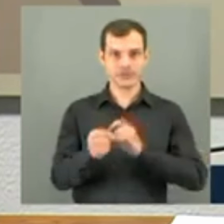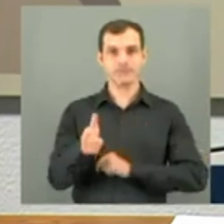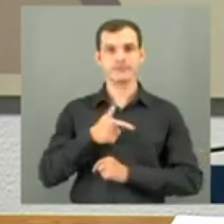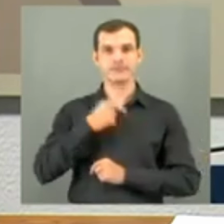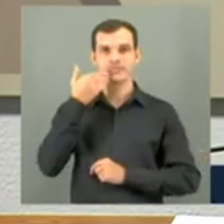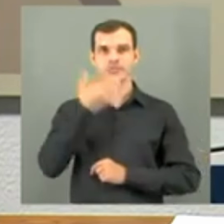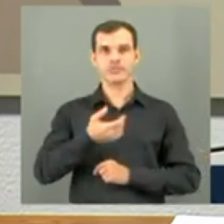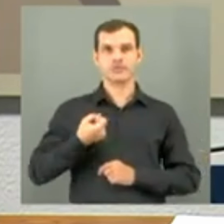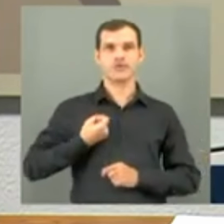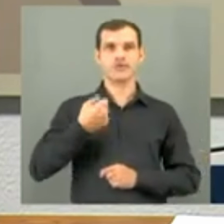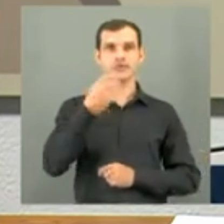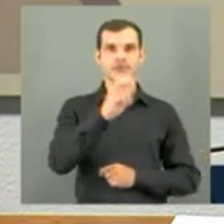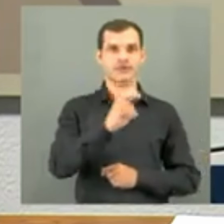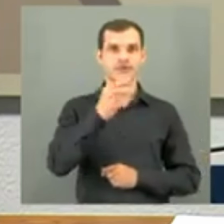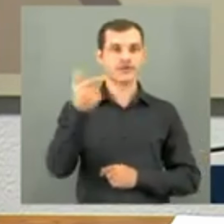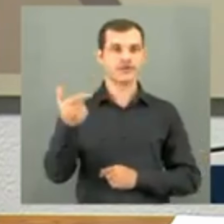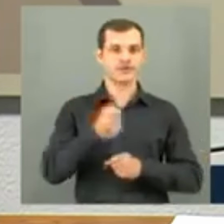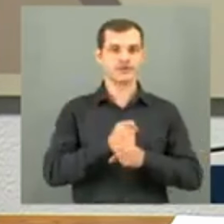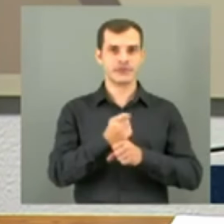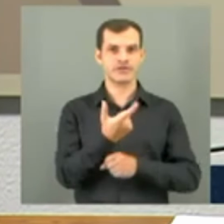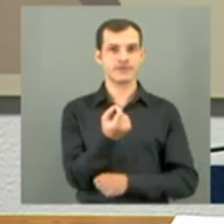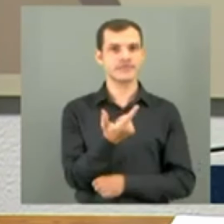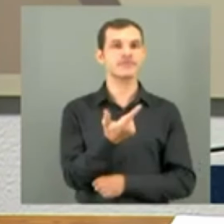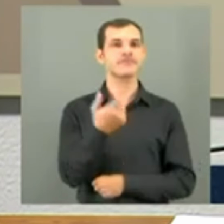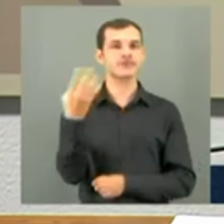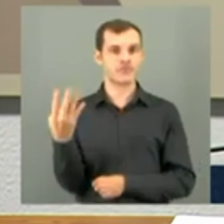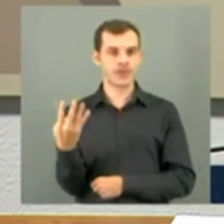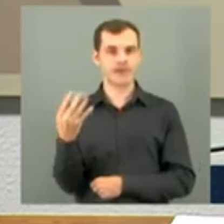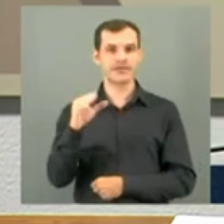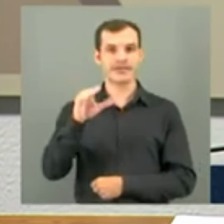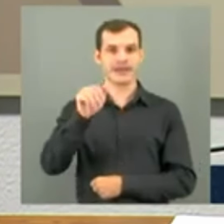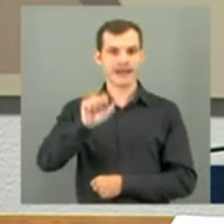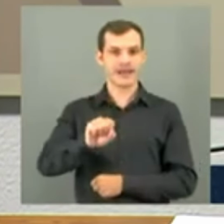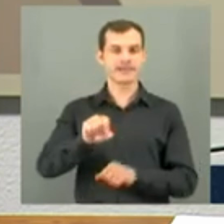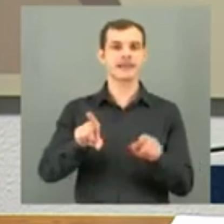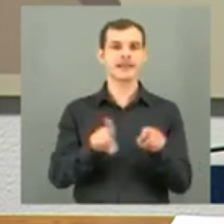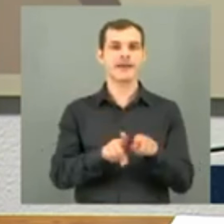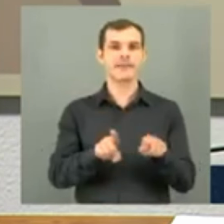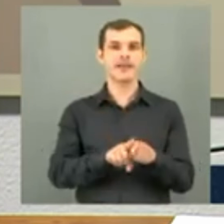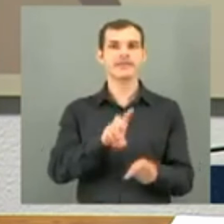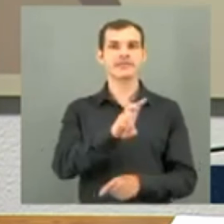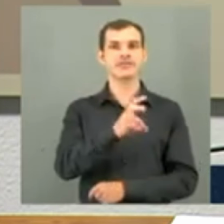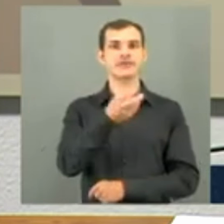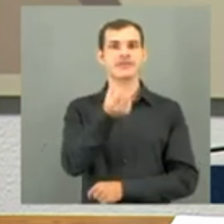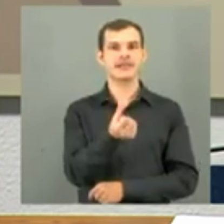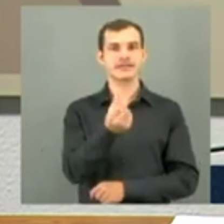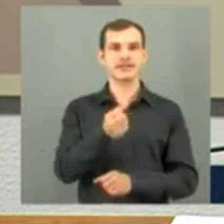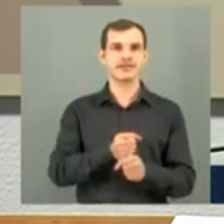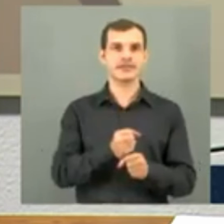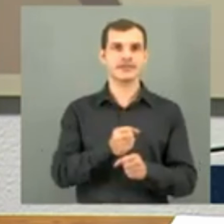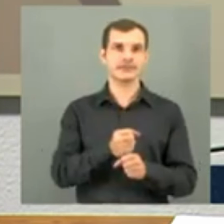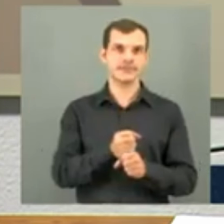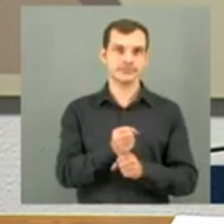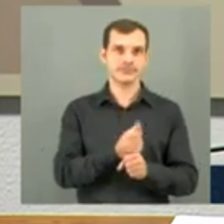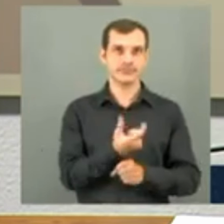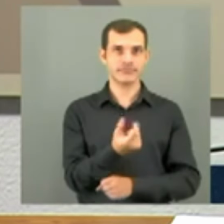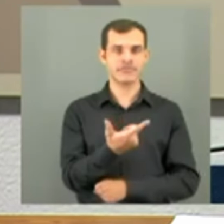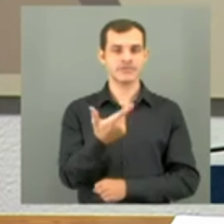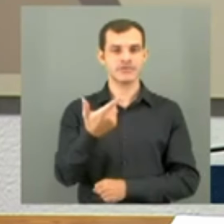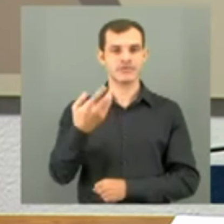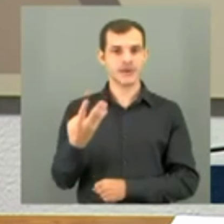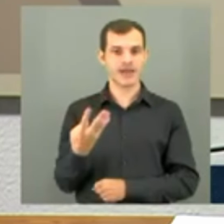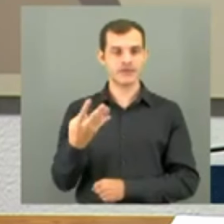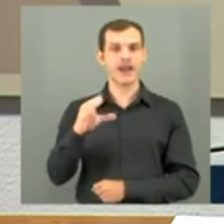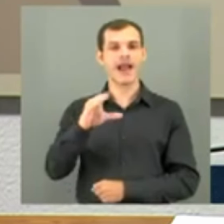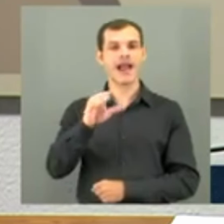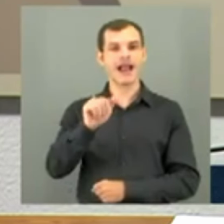número 52 de 2024, CAS, e 56 de 2024, da CAI, de minha autoria